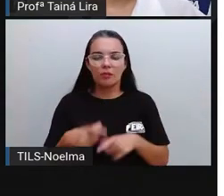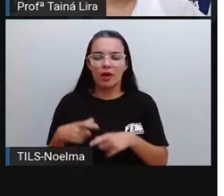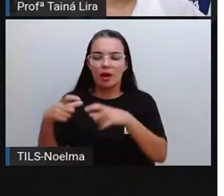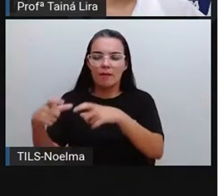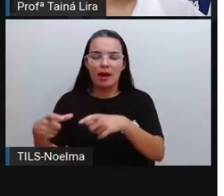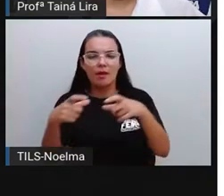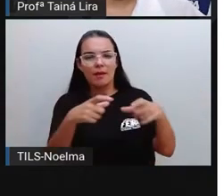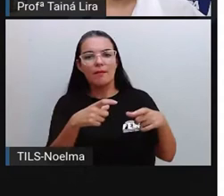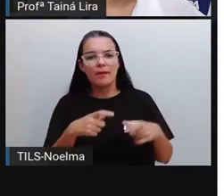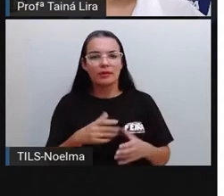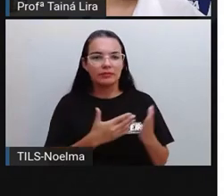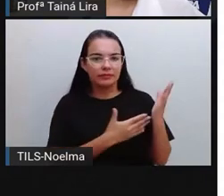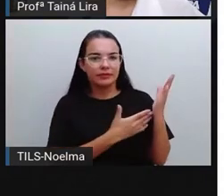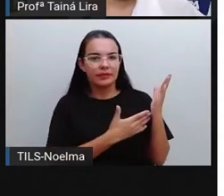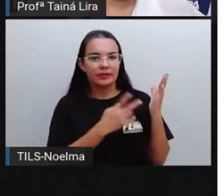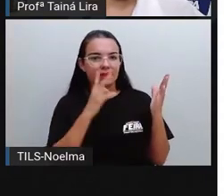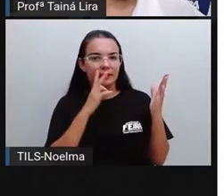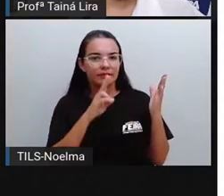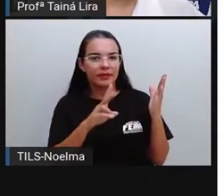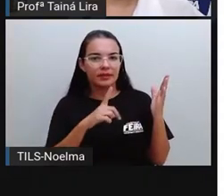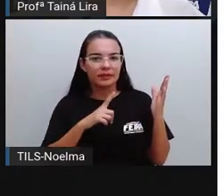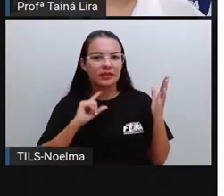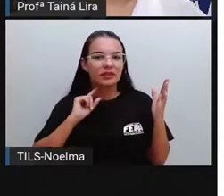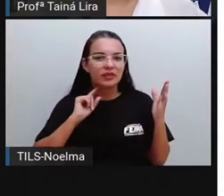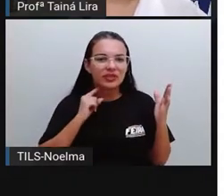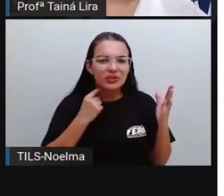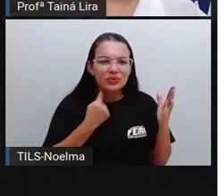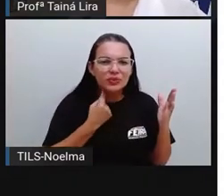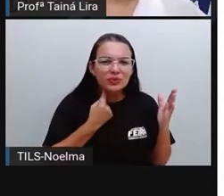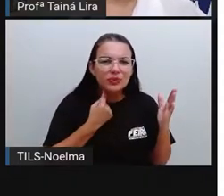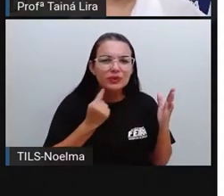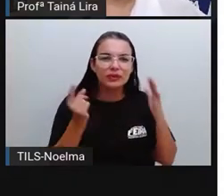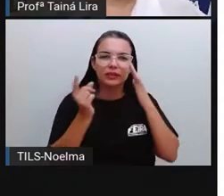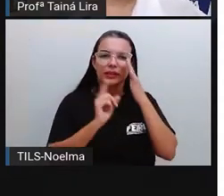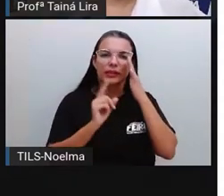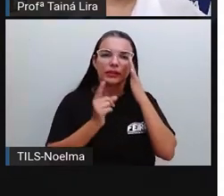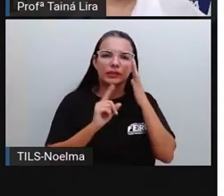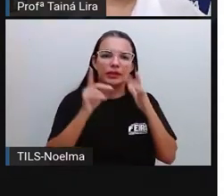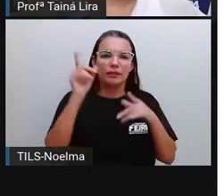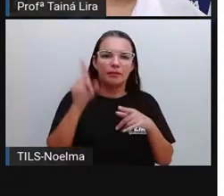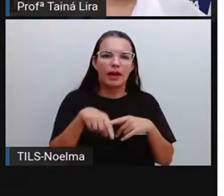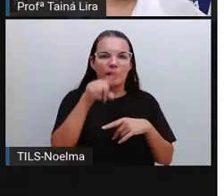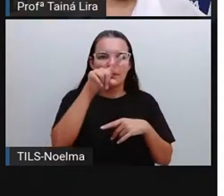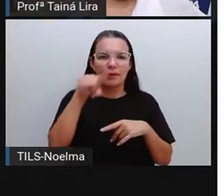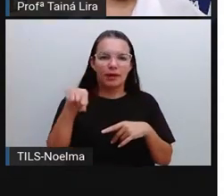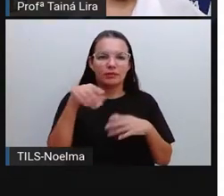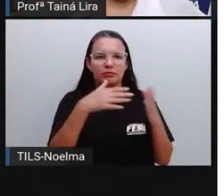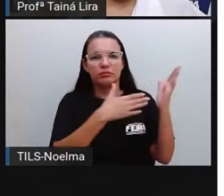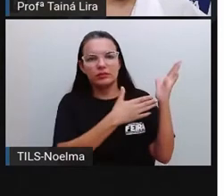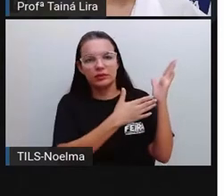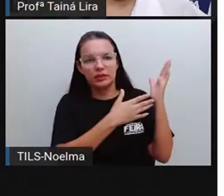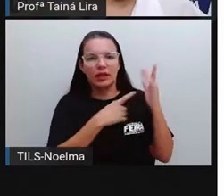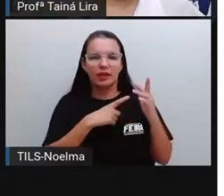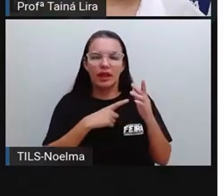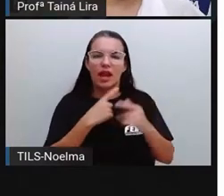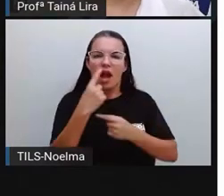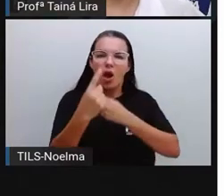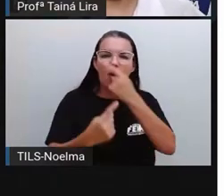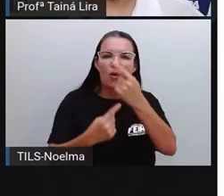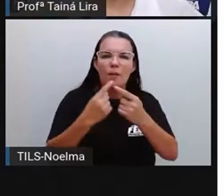lugar de entulho e lixo. Então, são algumas